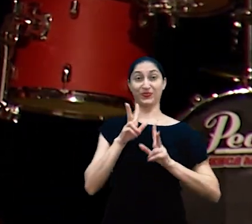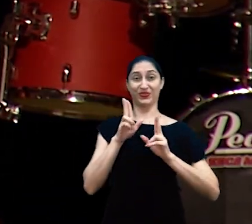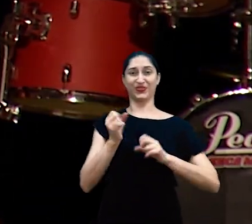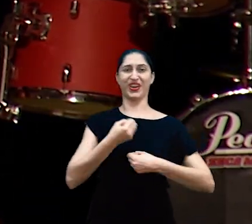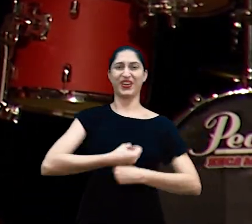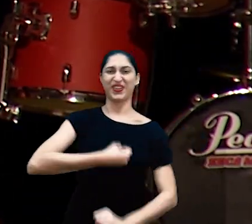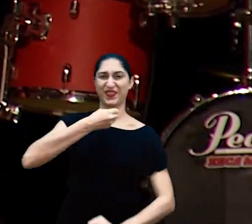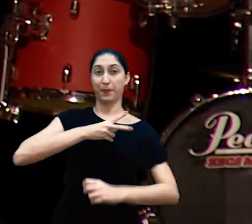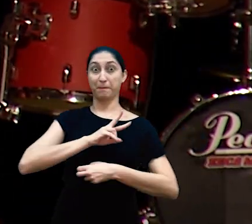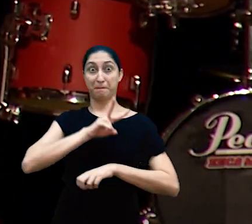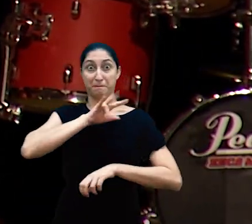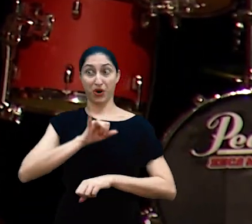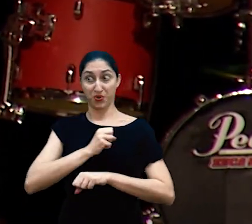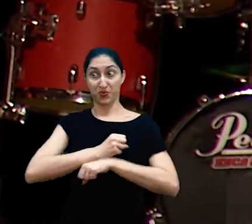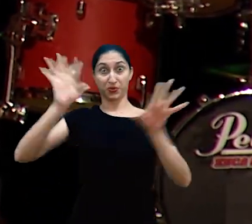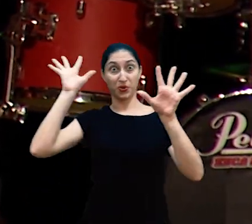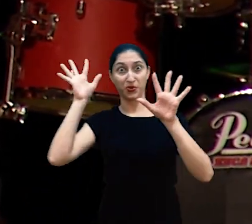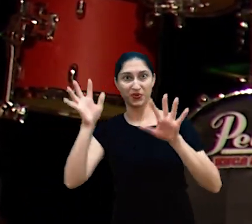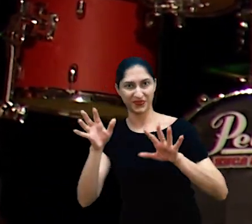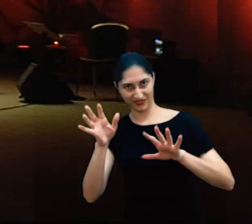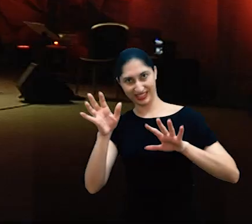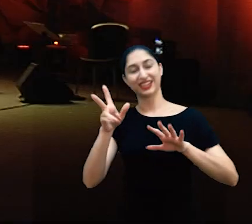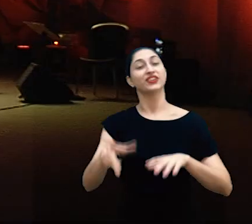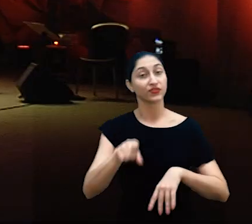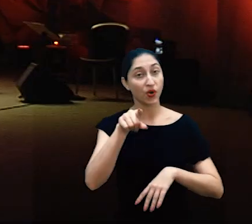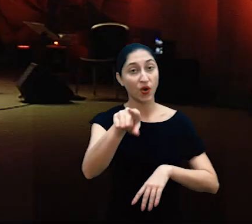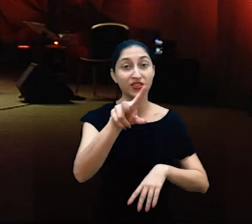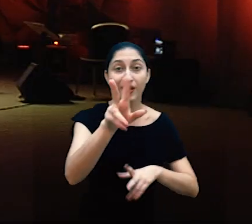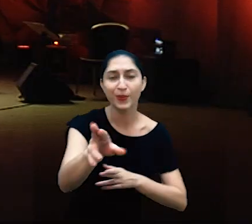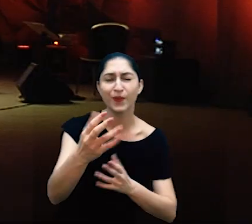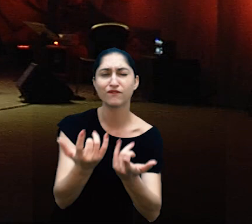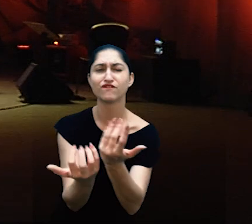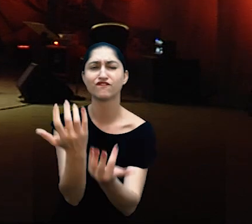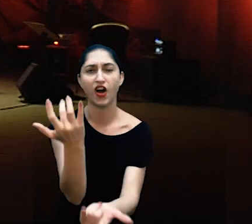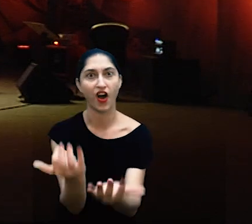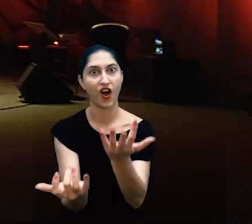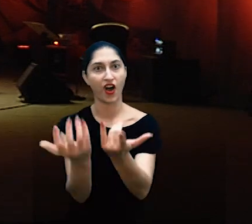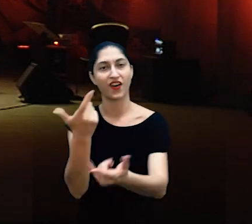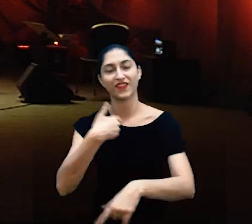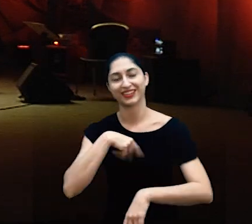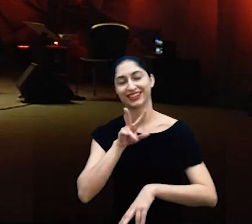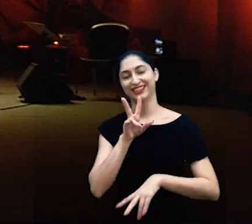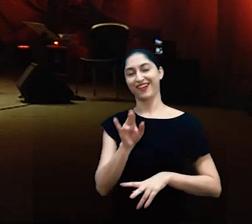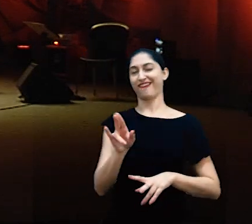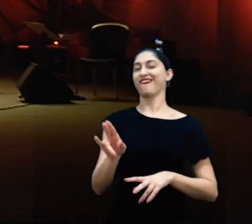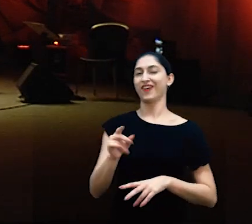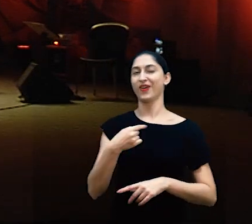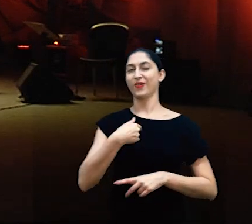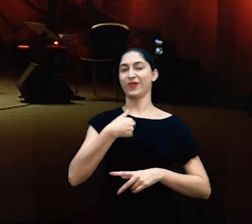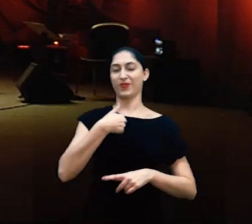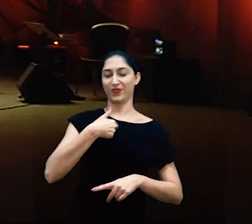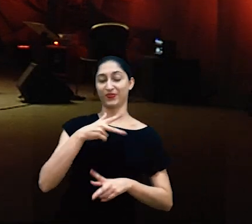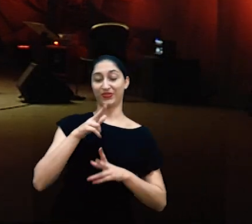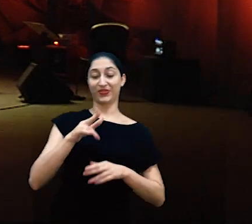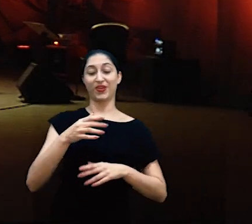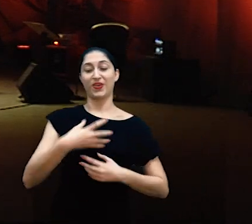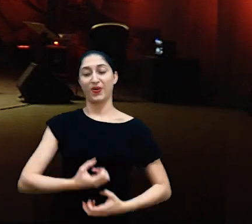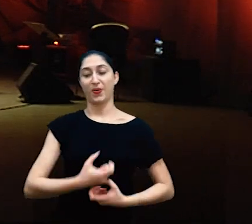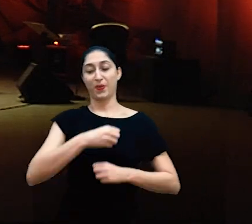e eu sou o estupim. Porque você é o fogo e eu sou